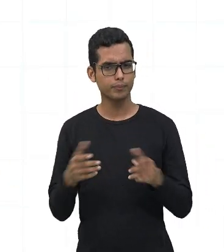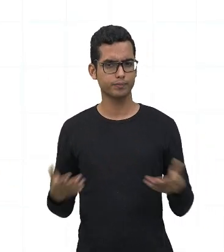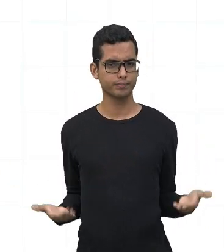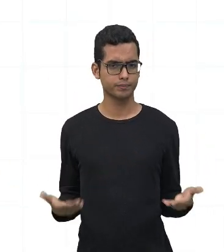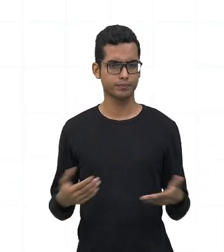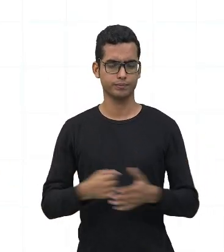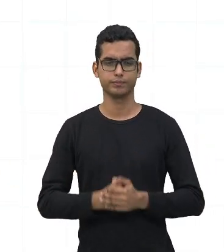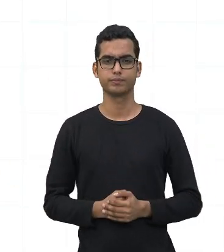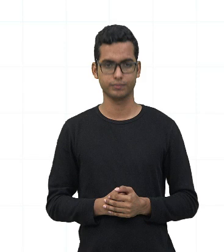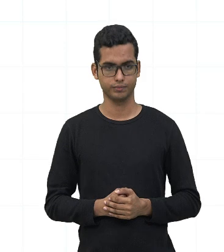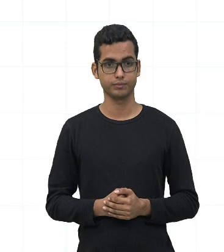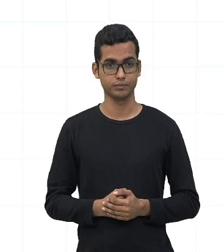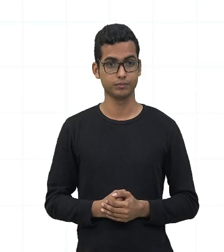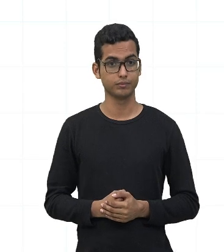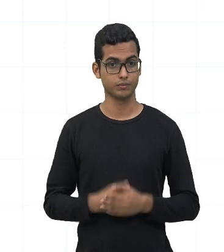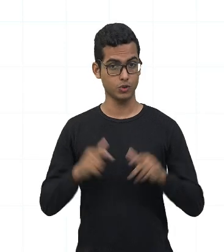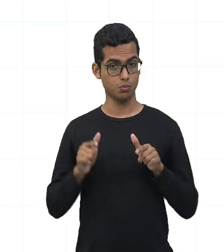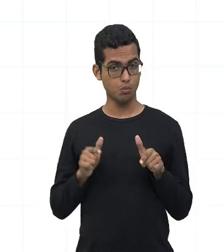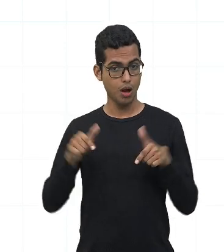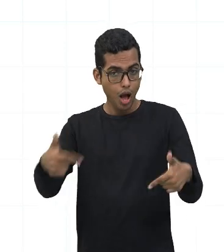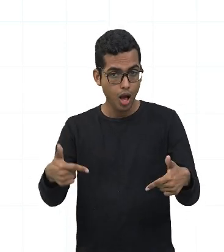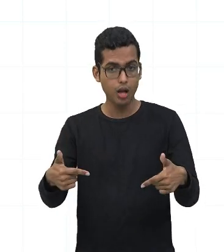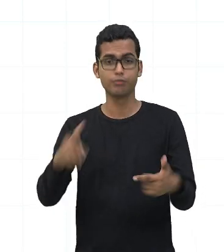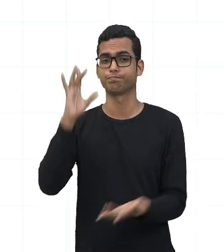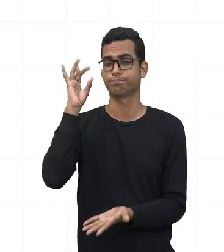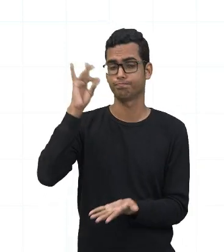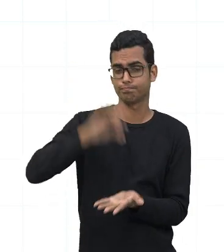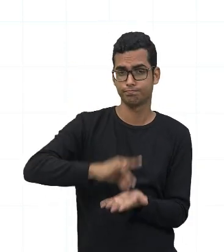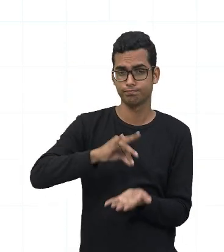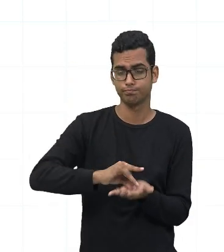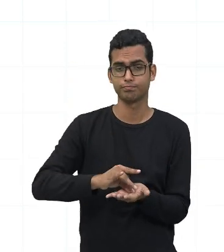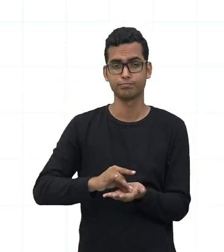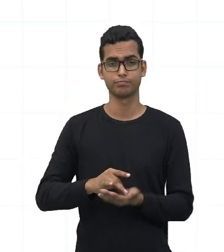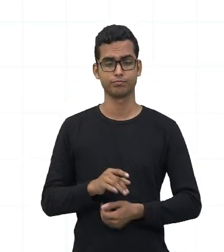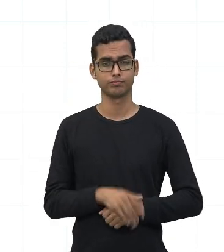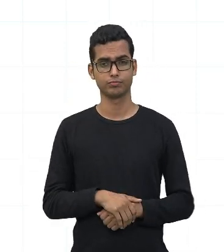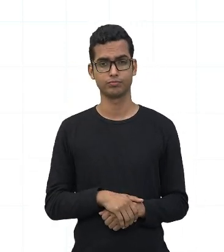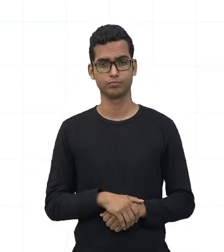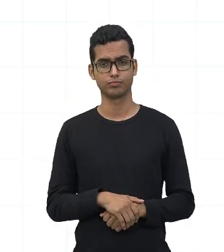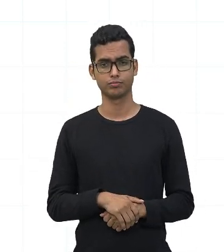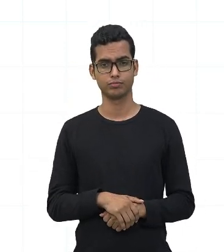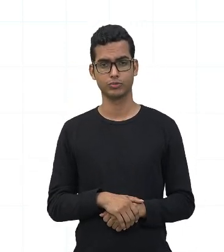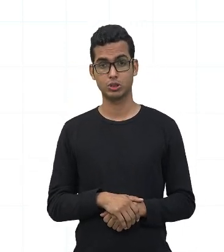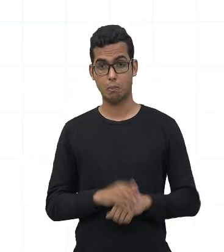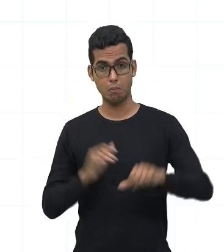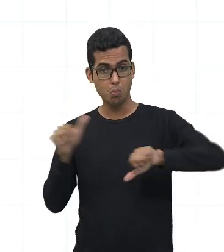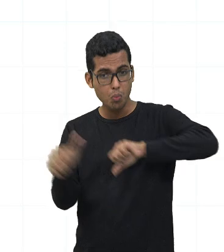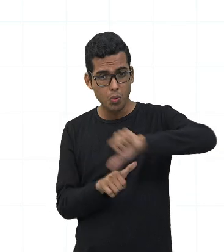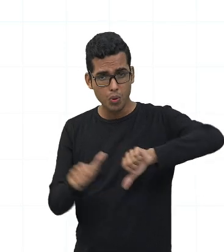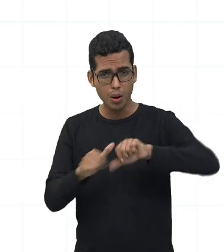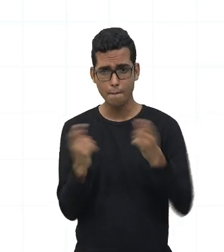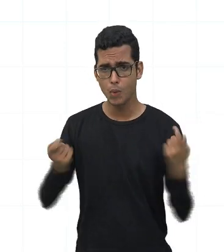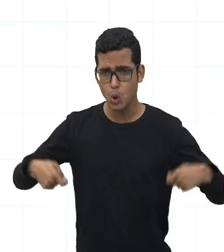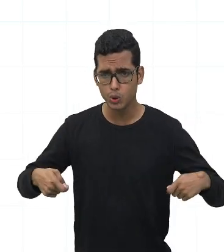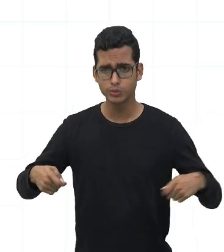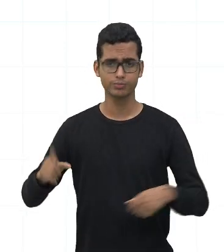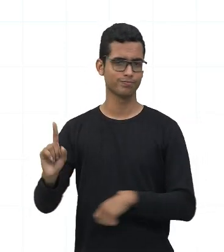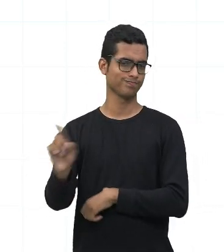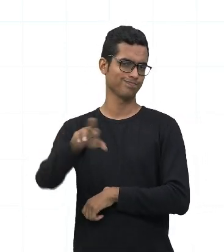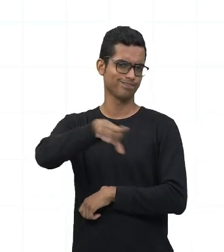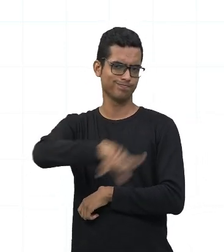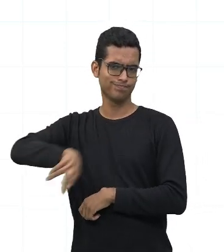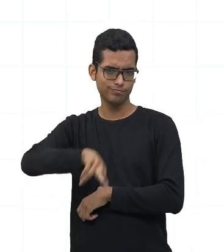é uma ação, uma coisa feita, algo que não dá para ser mudado, algo que não depende da